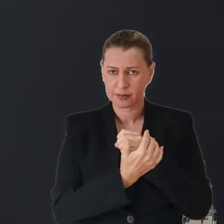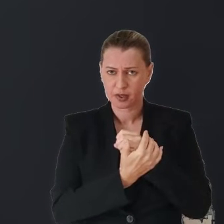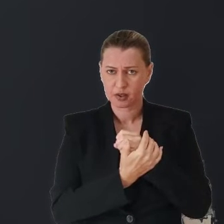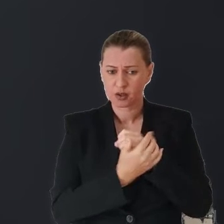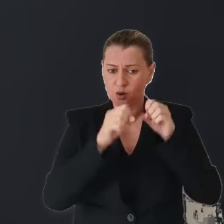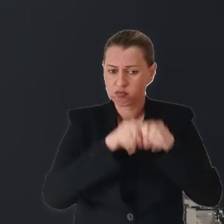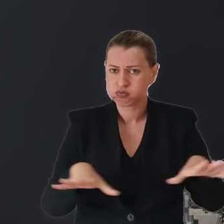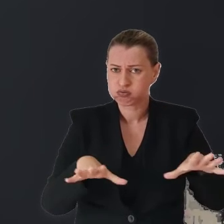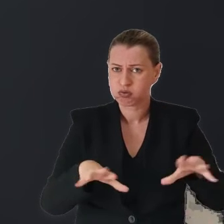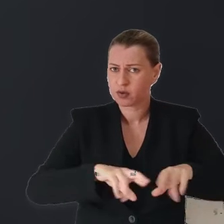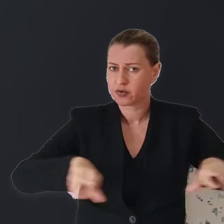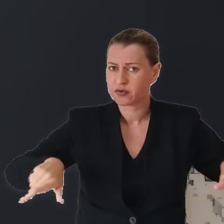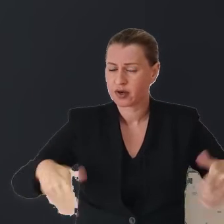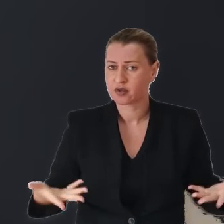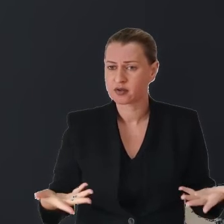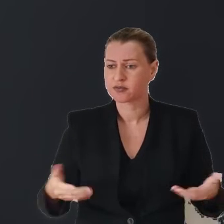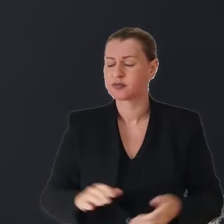fluem para todos os lados?